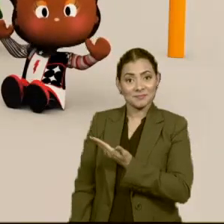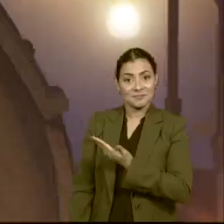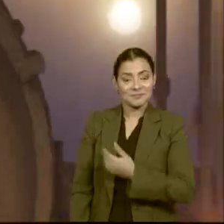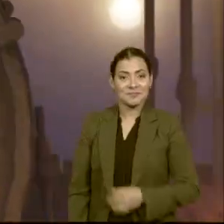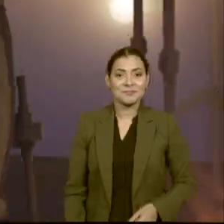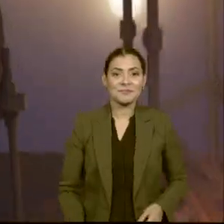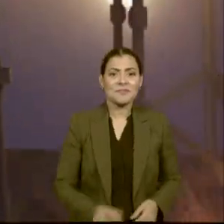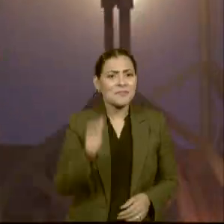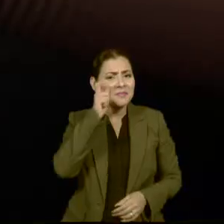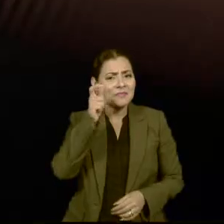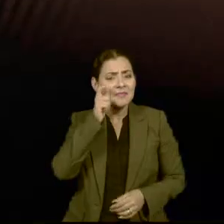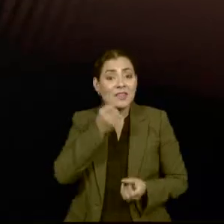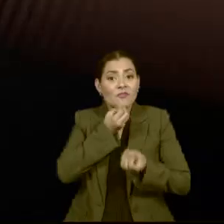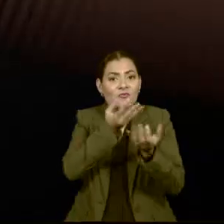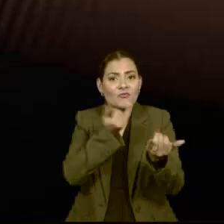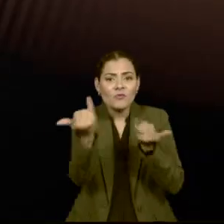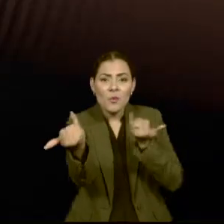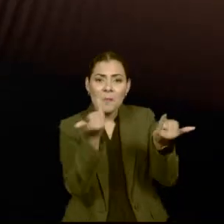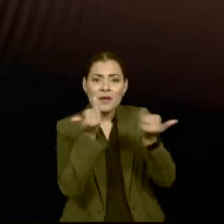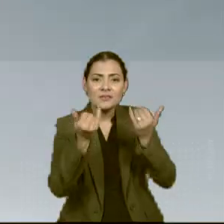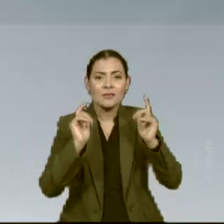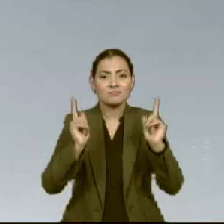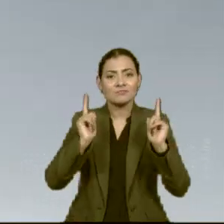de entretenimento e informação.